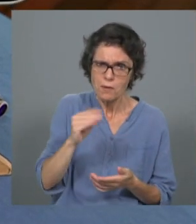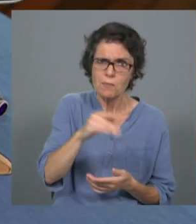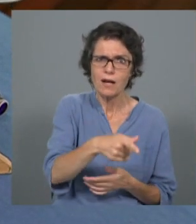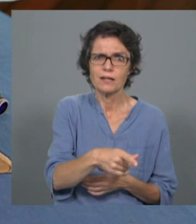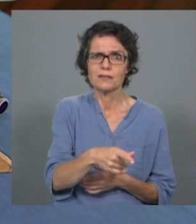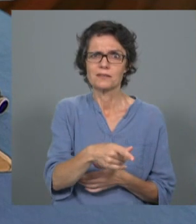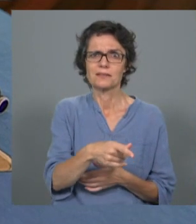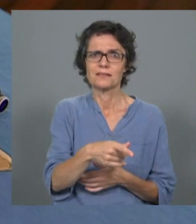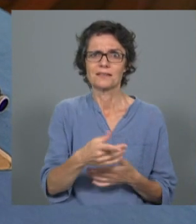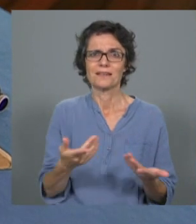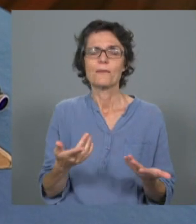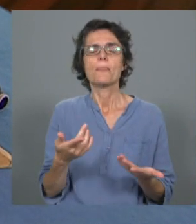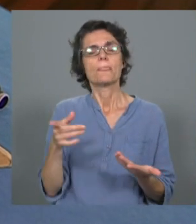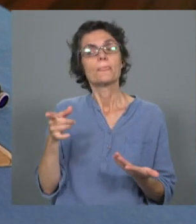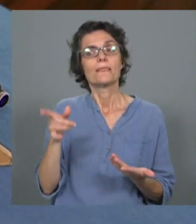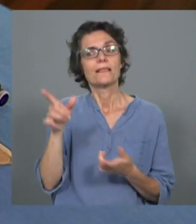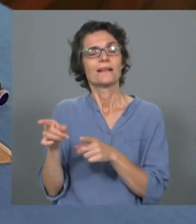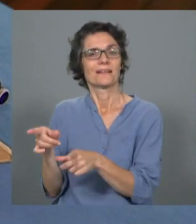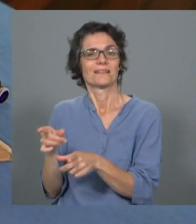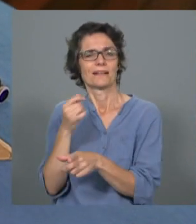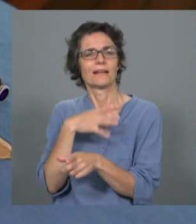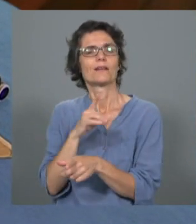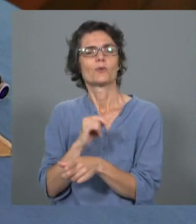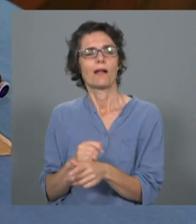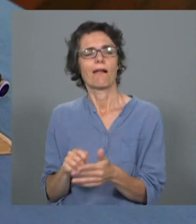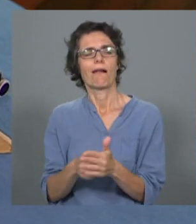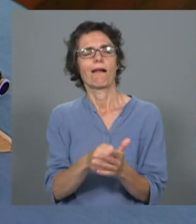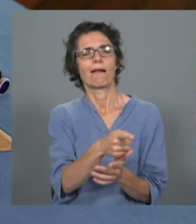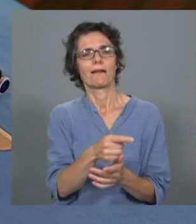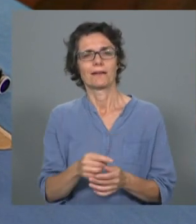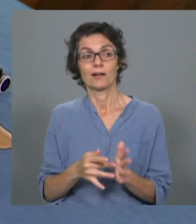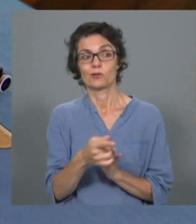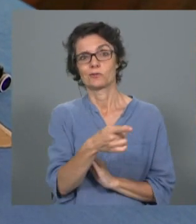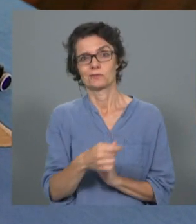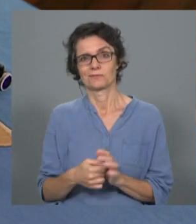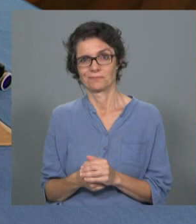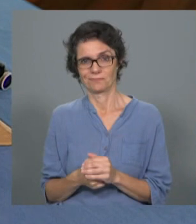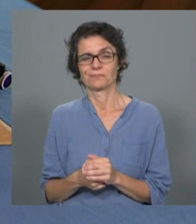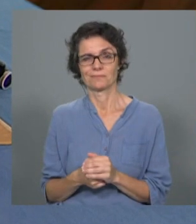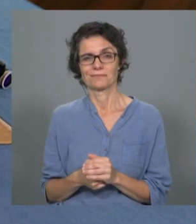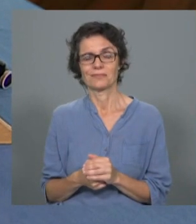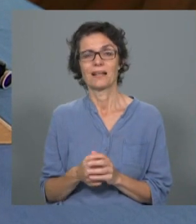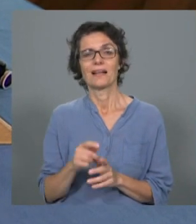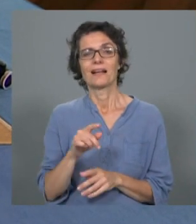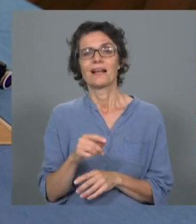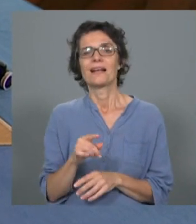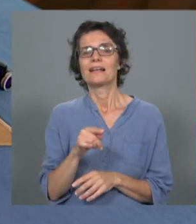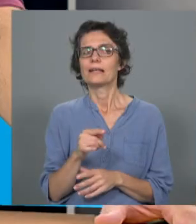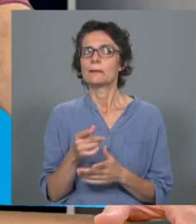Portanto, no fundo o que eles queriam era provocar Jesus, era outra coisa. E no fundo queriam,